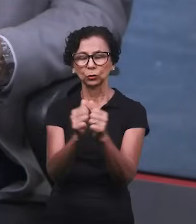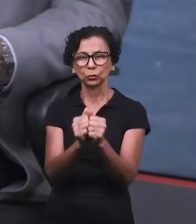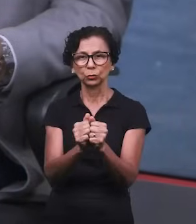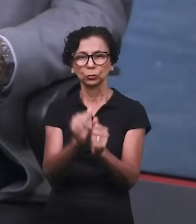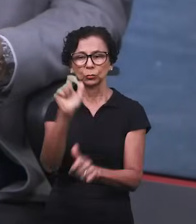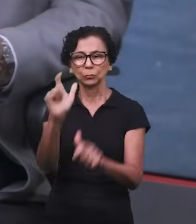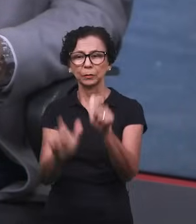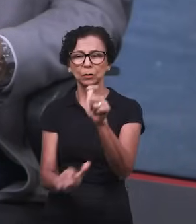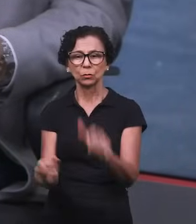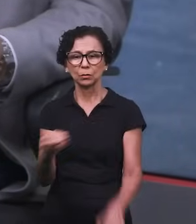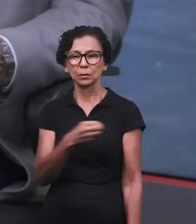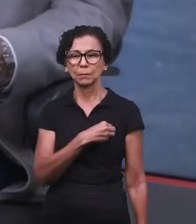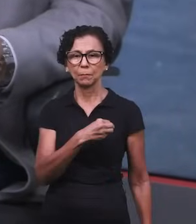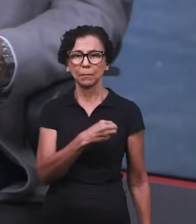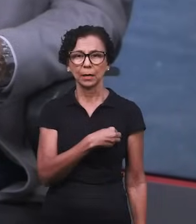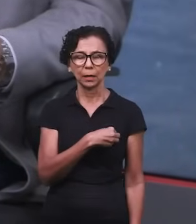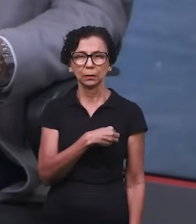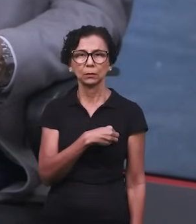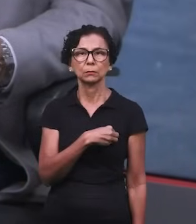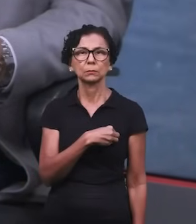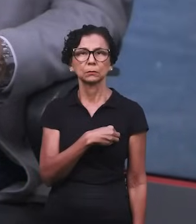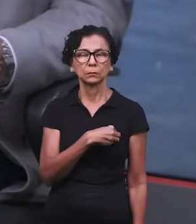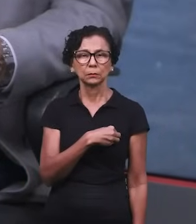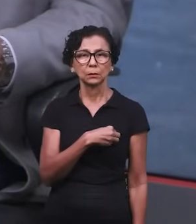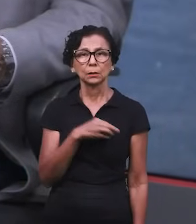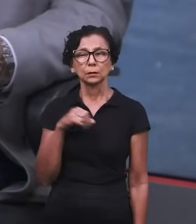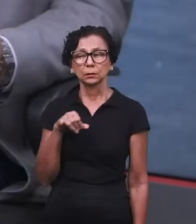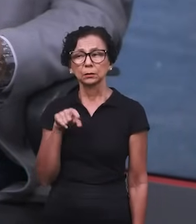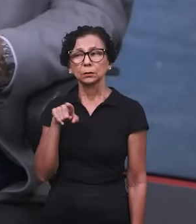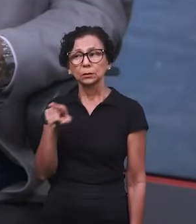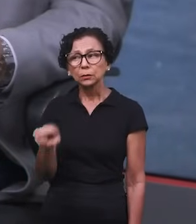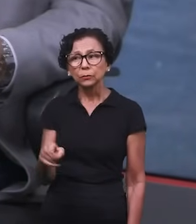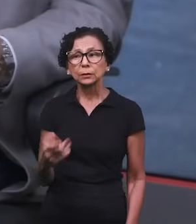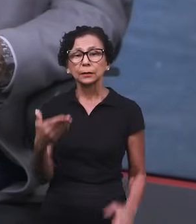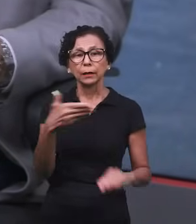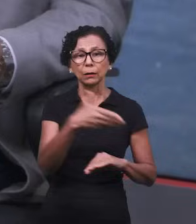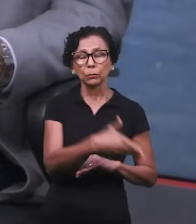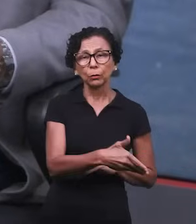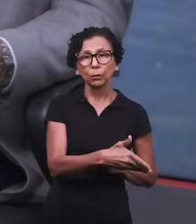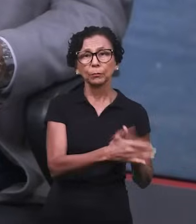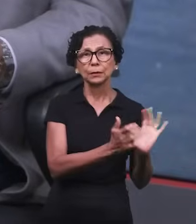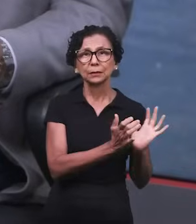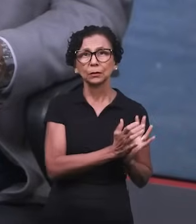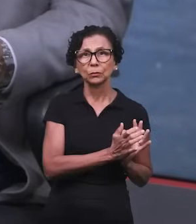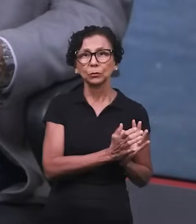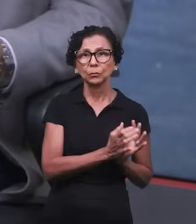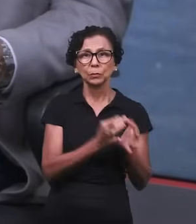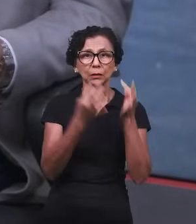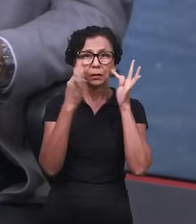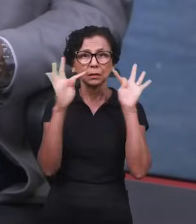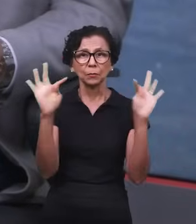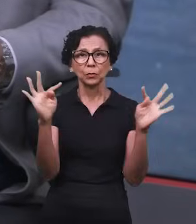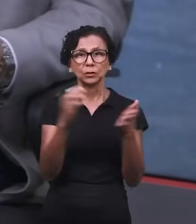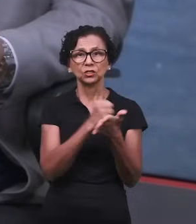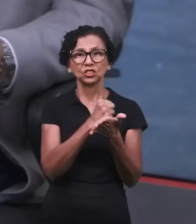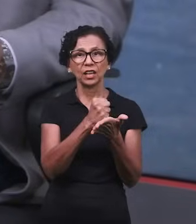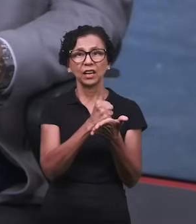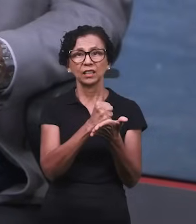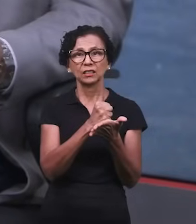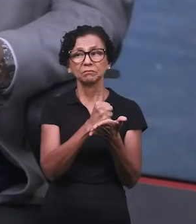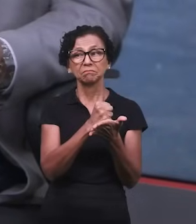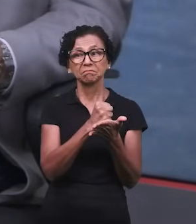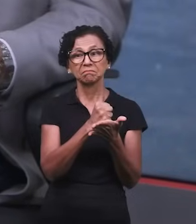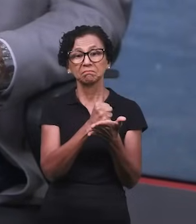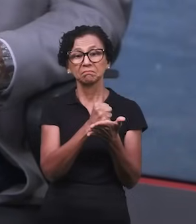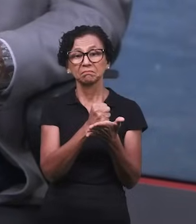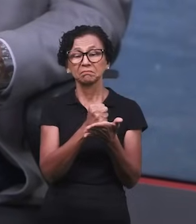Se você fez tudo isso e terminou assentado na roda dos escarnecedores, o bom testemunho já era.